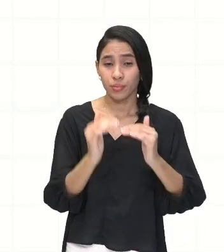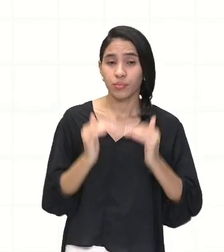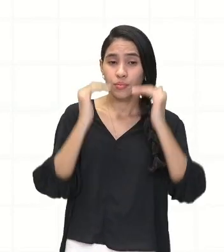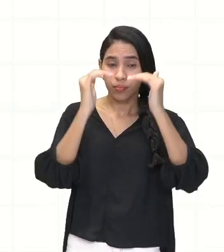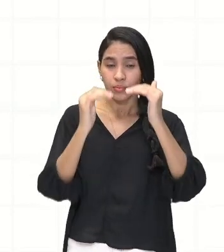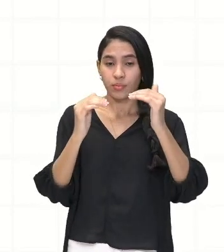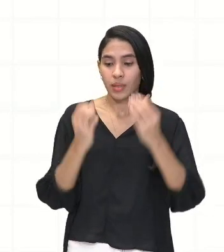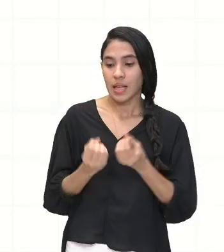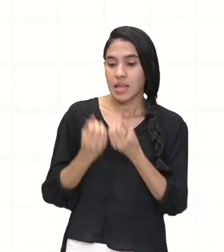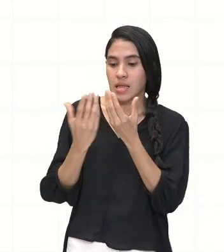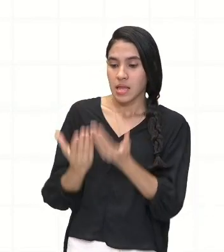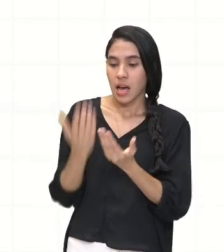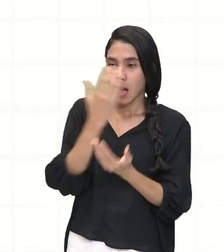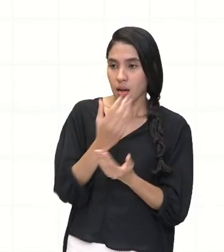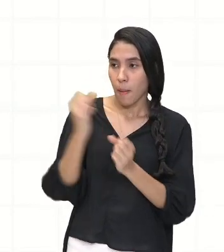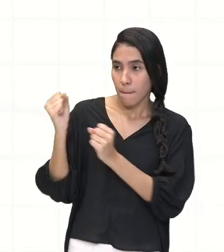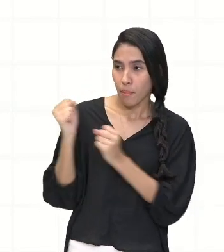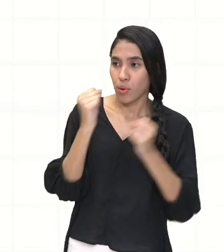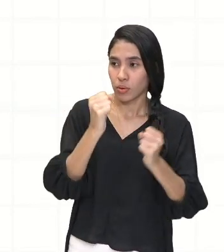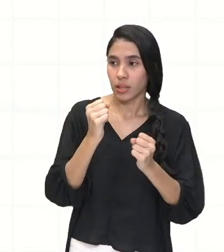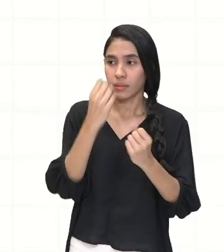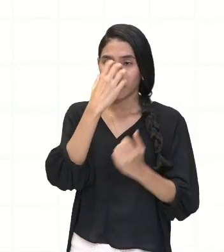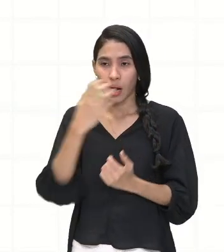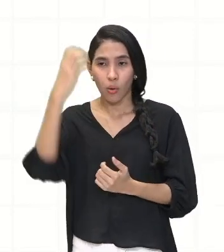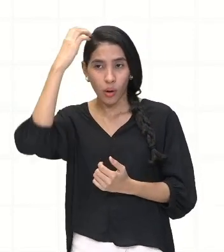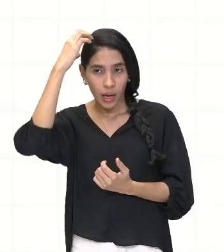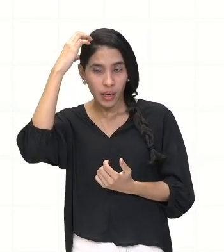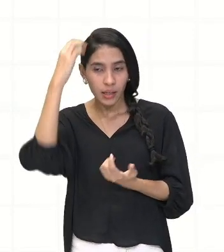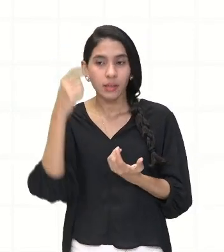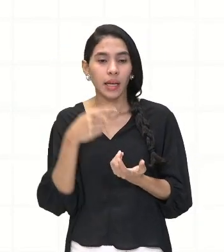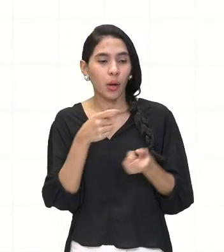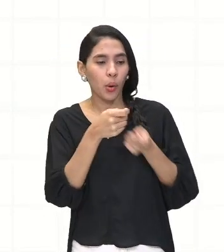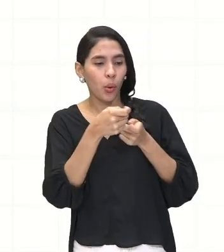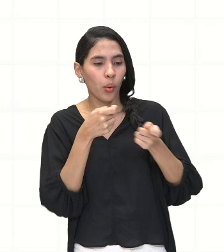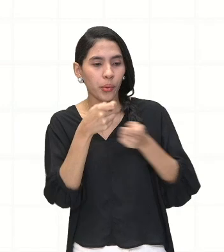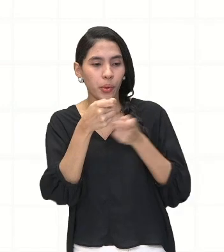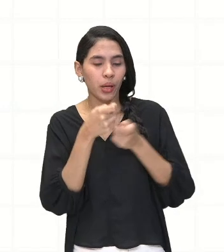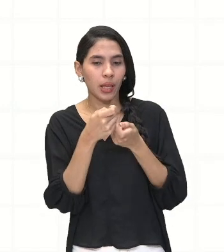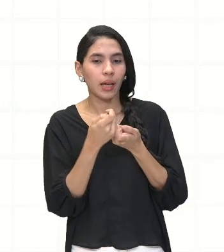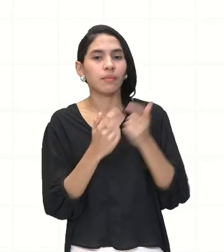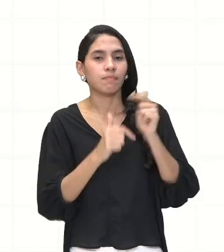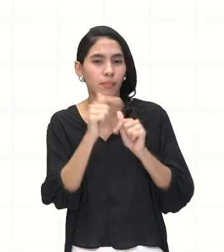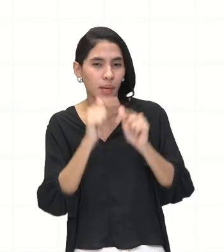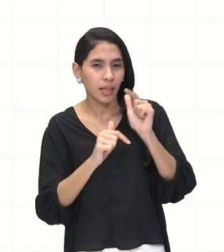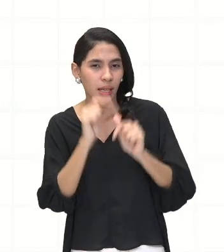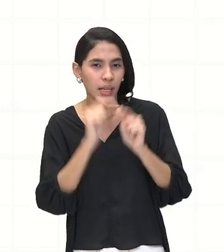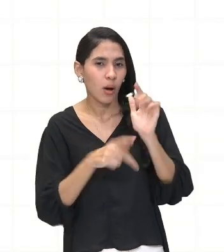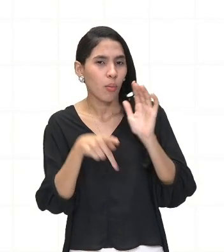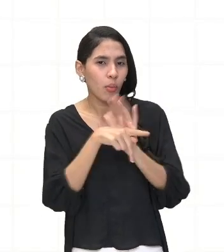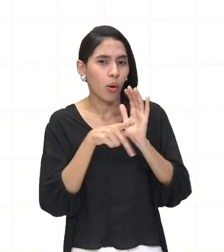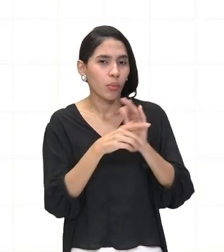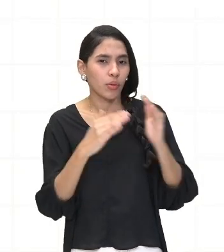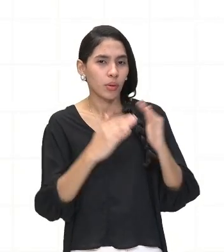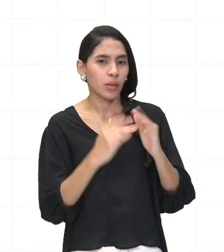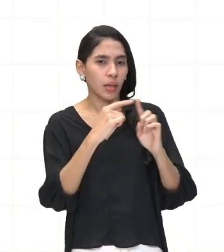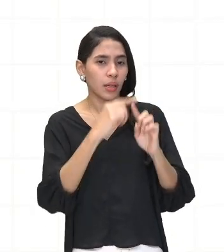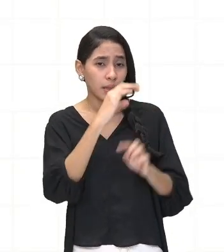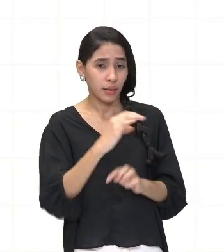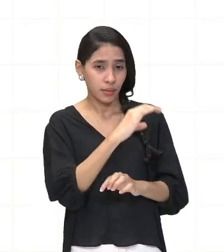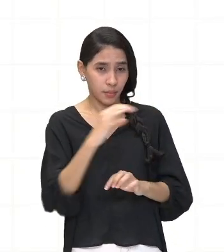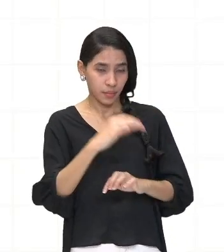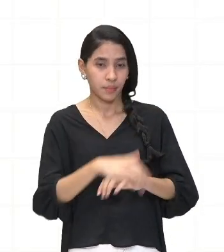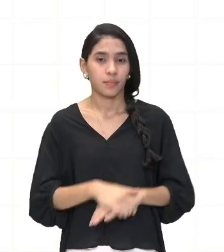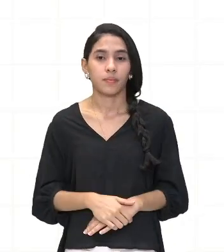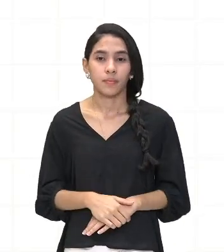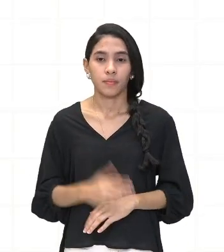para confiscar os bens da igreja. O confisco de bens da Igreja Católica